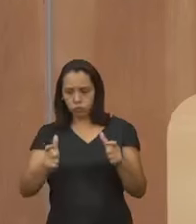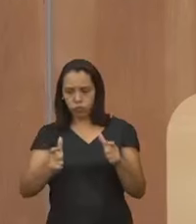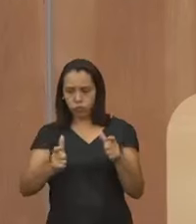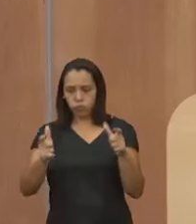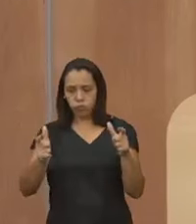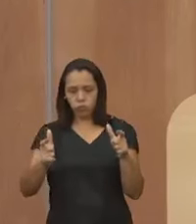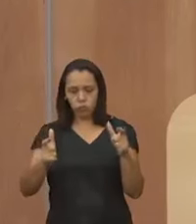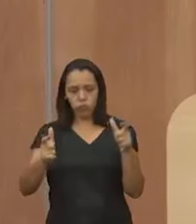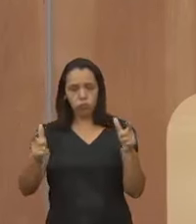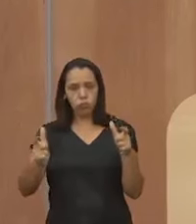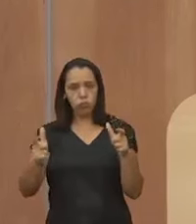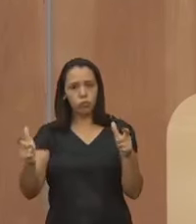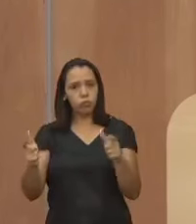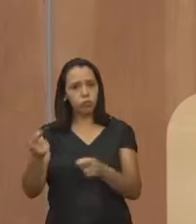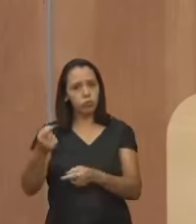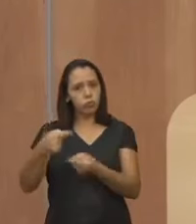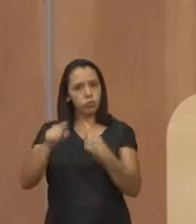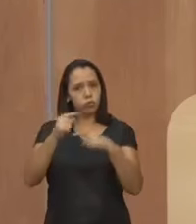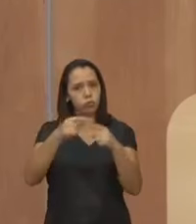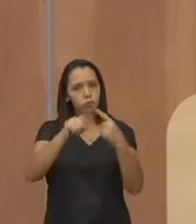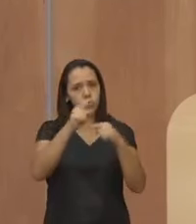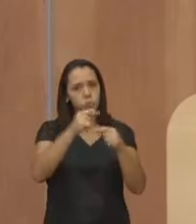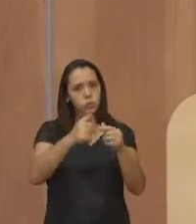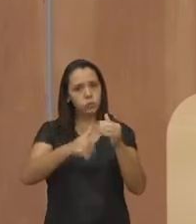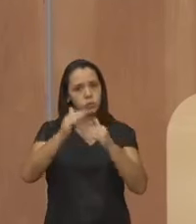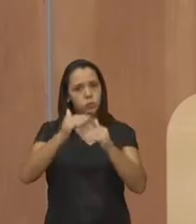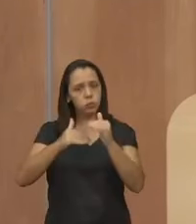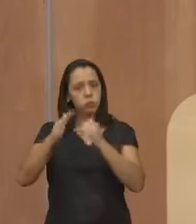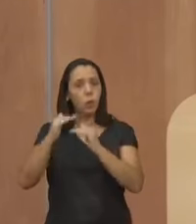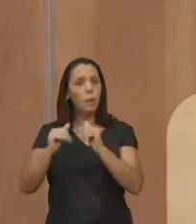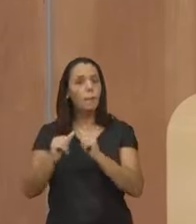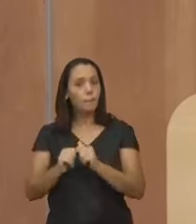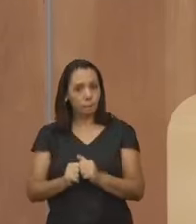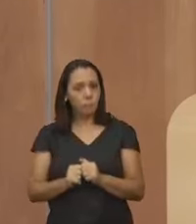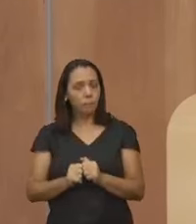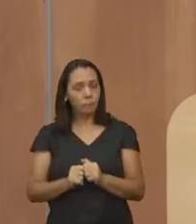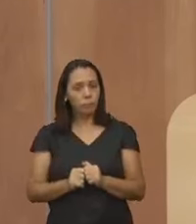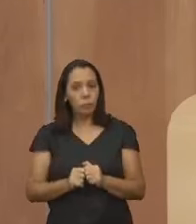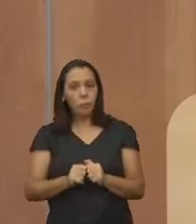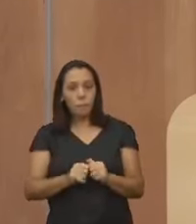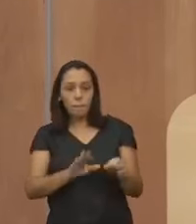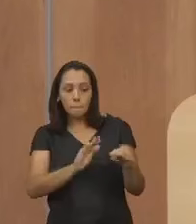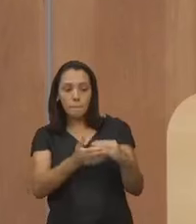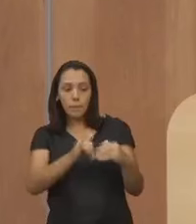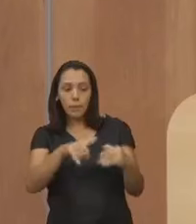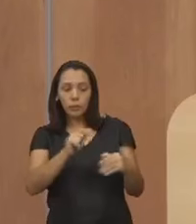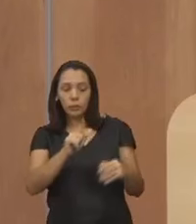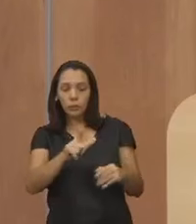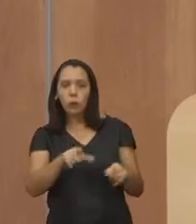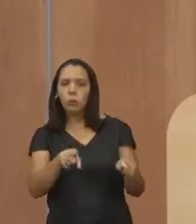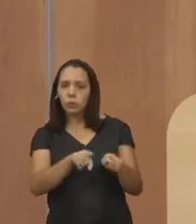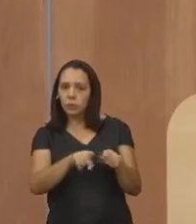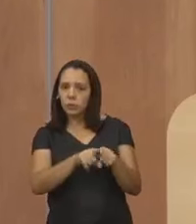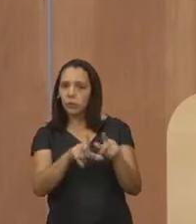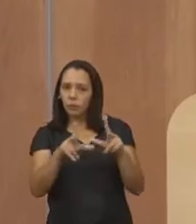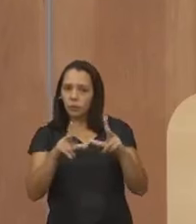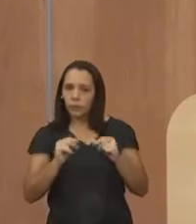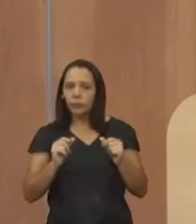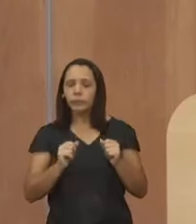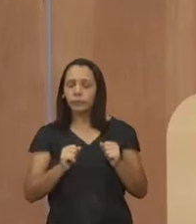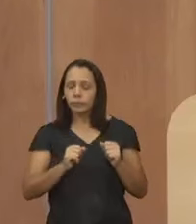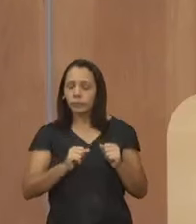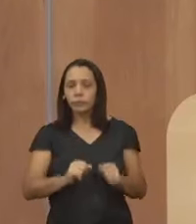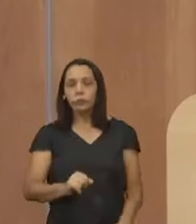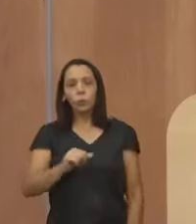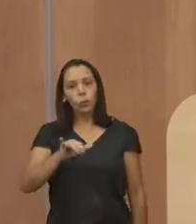o desenvolvimento está a todo vapor. Por que não chegar também ali no Veraneio Jal? Por que não chegar no Veraneio Irajá?